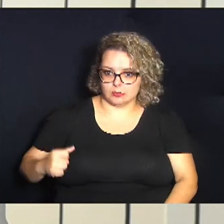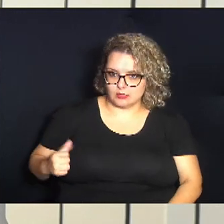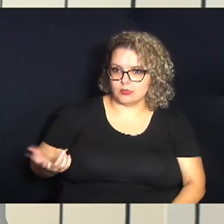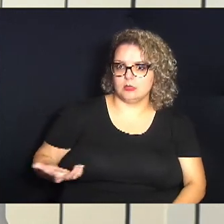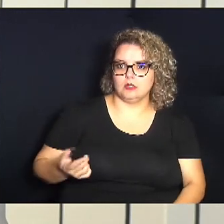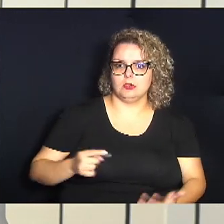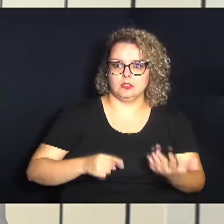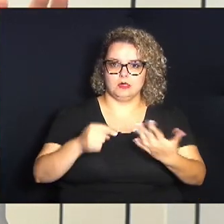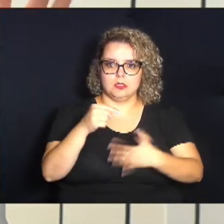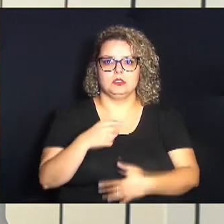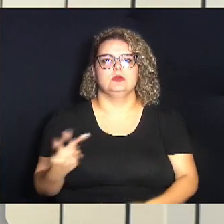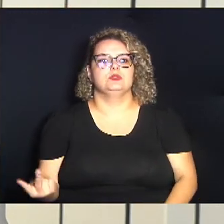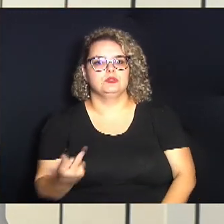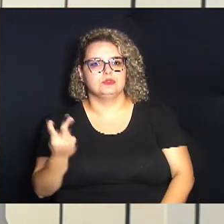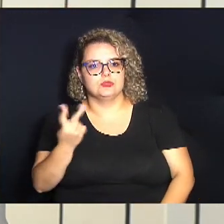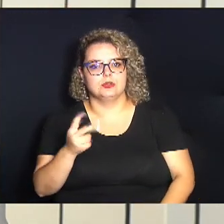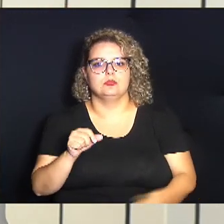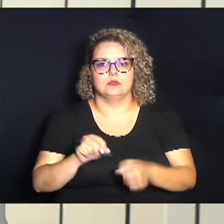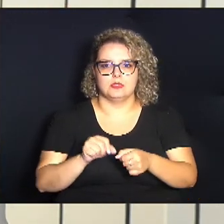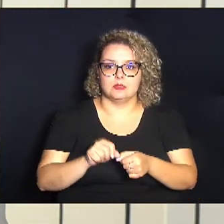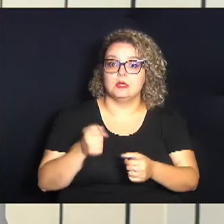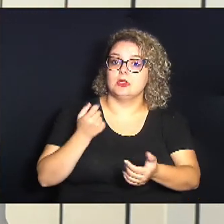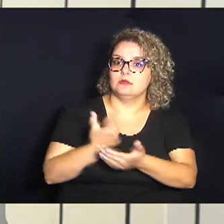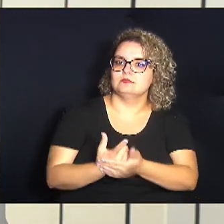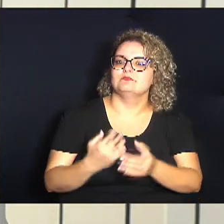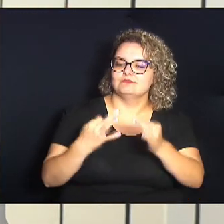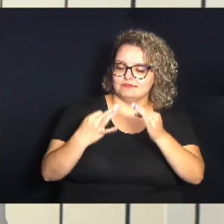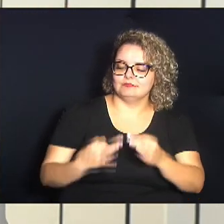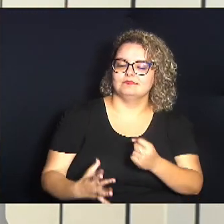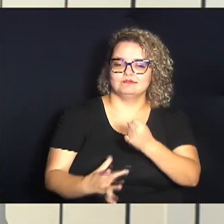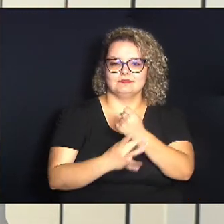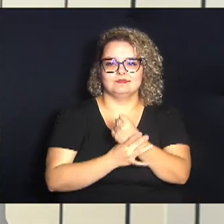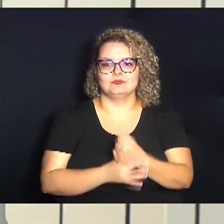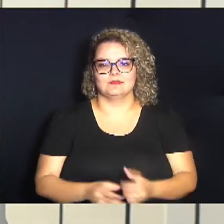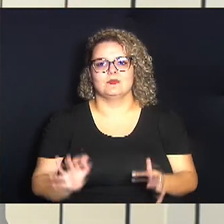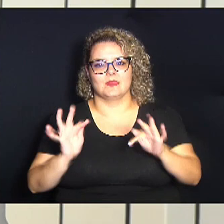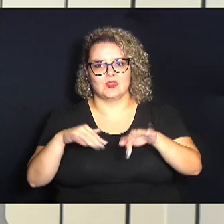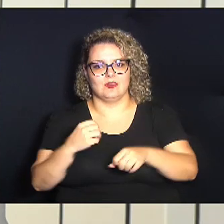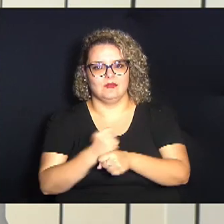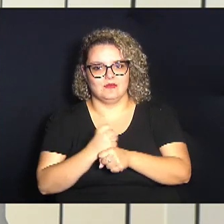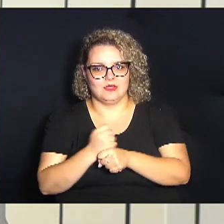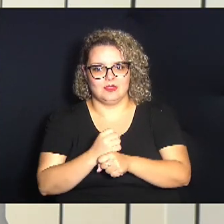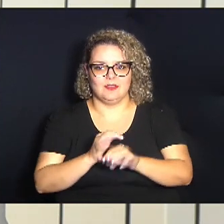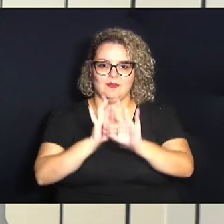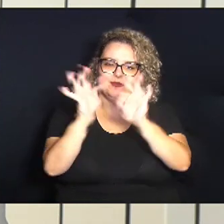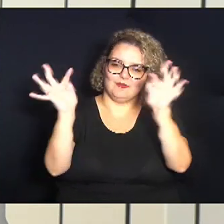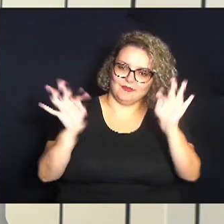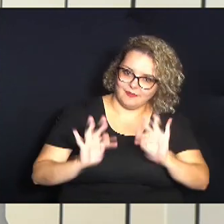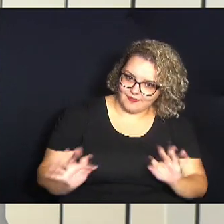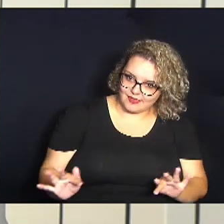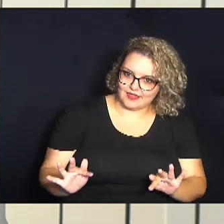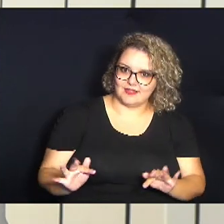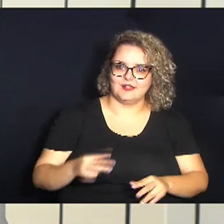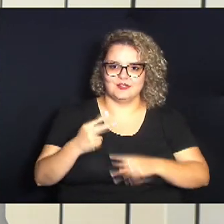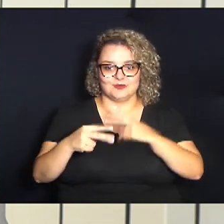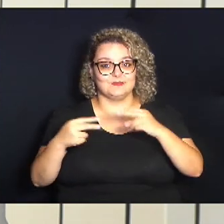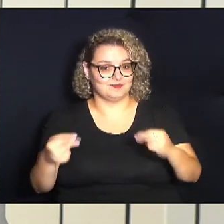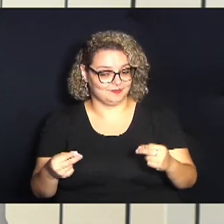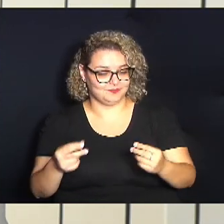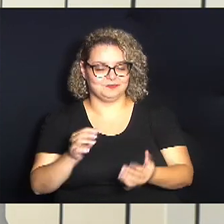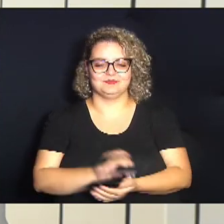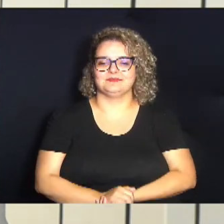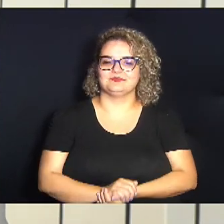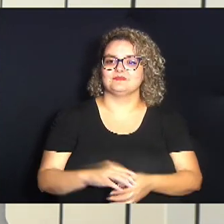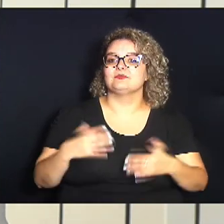itens de valor para fazer uma compra segura e ter um final de ano aí feliz com os seus presentes. Bom, a